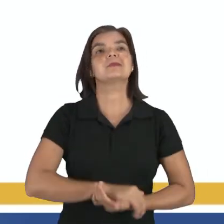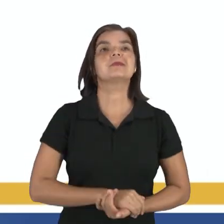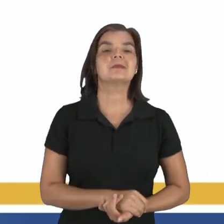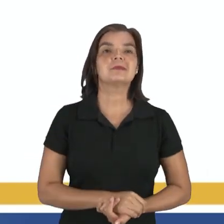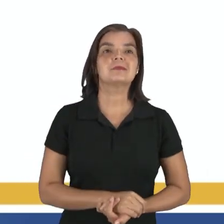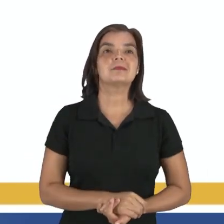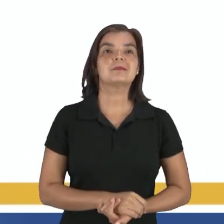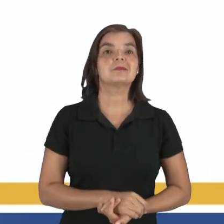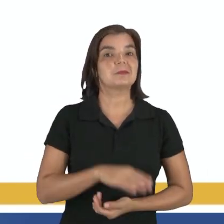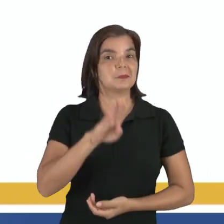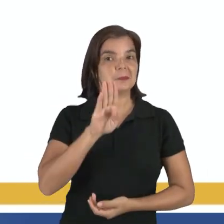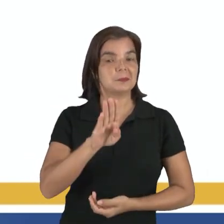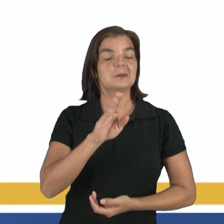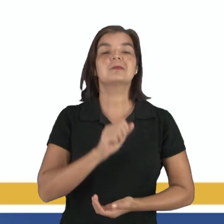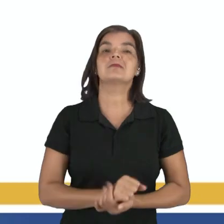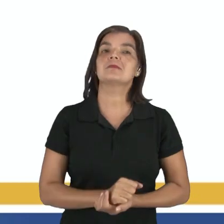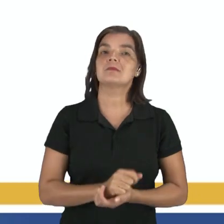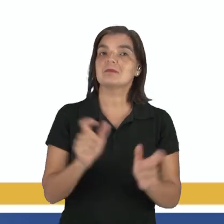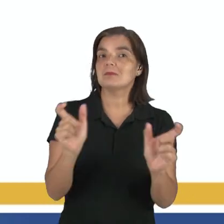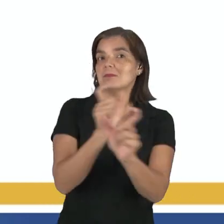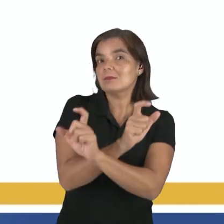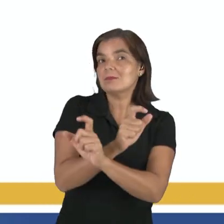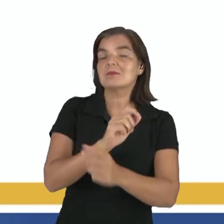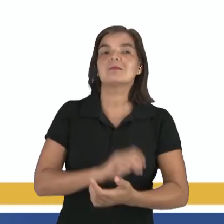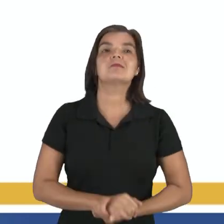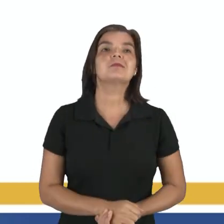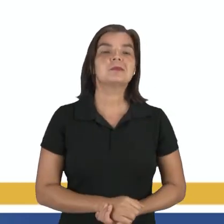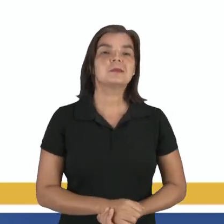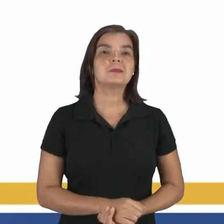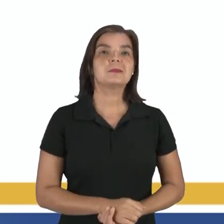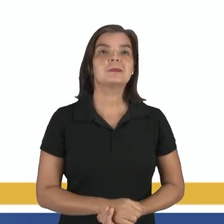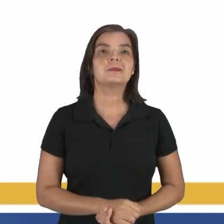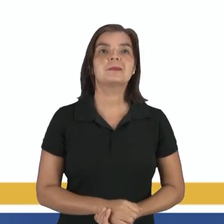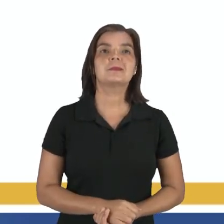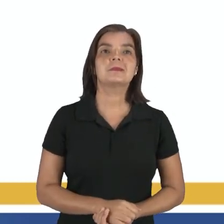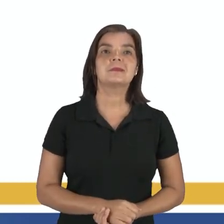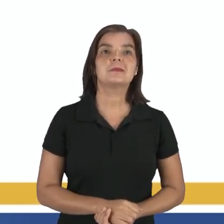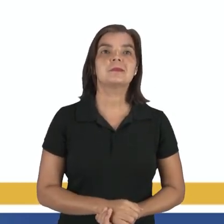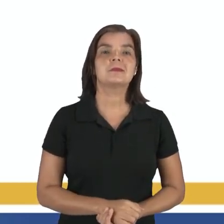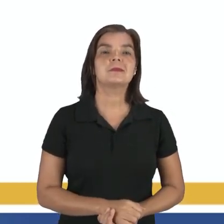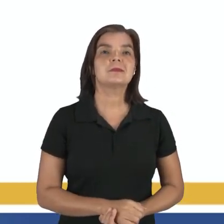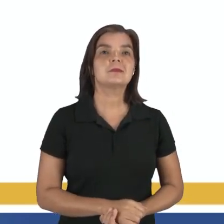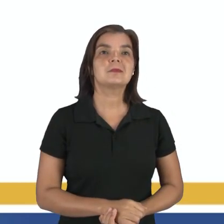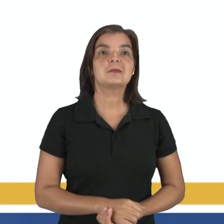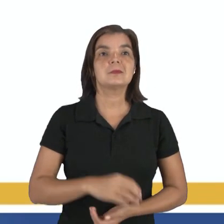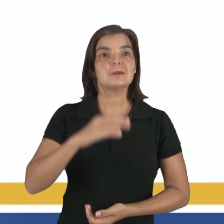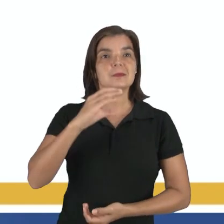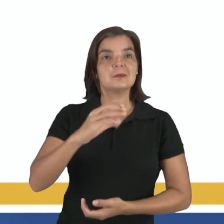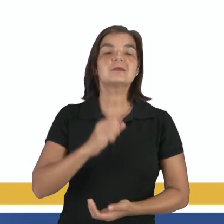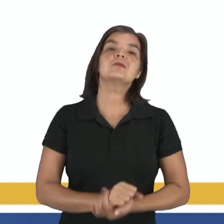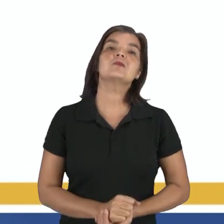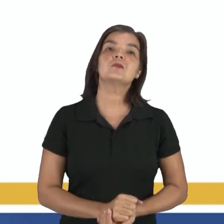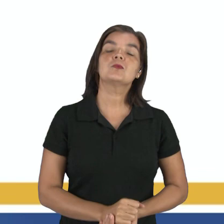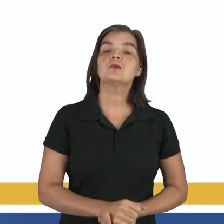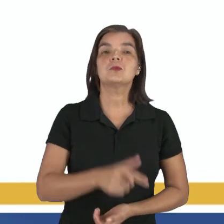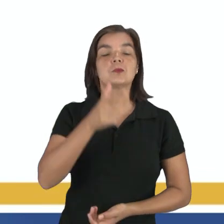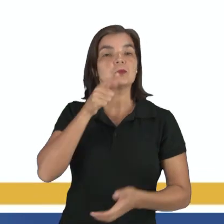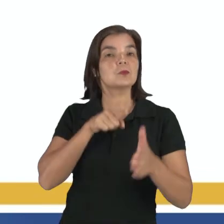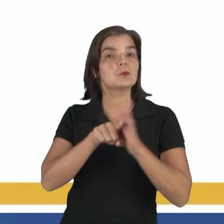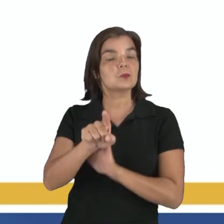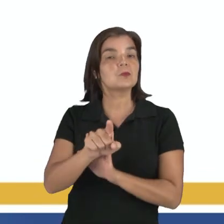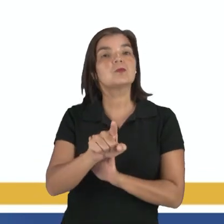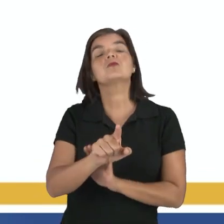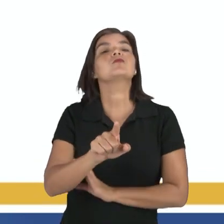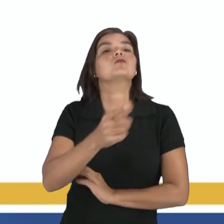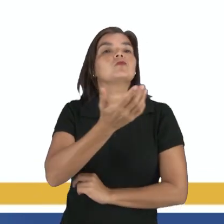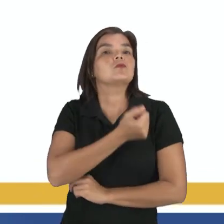na letra B ele seria o inverso tudo bem Oi e a letra C ele